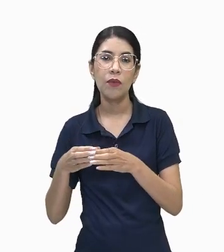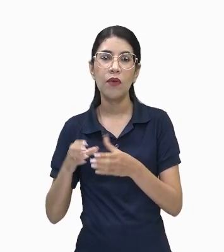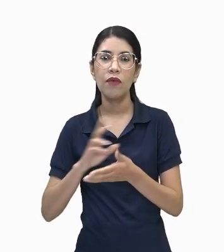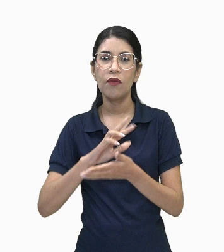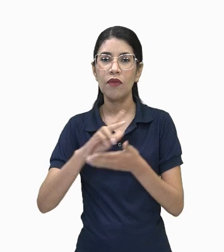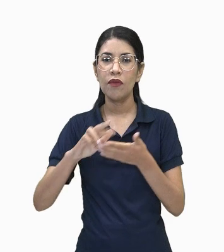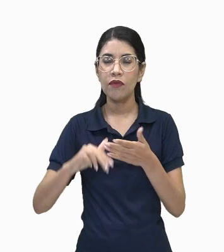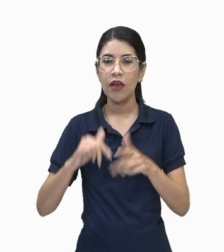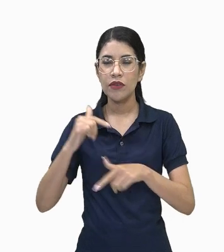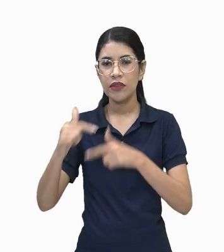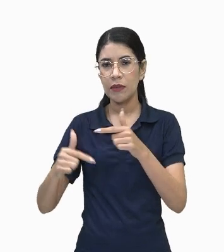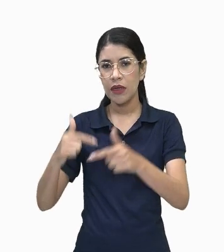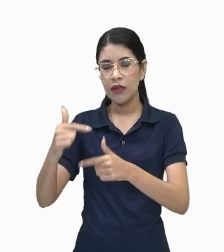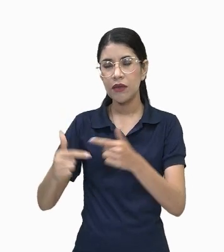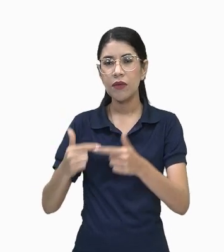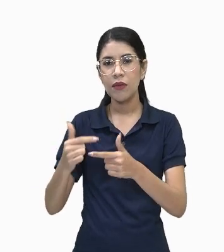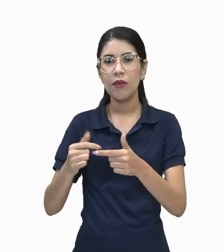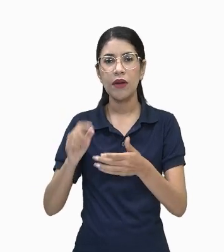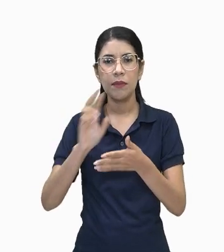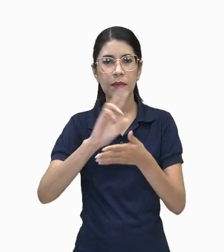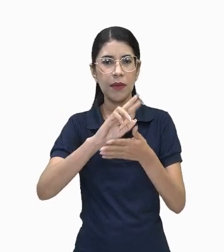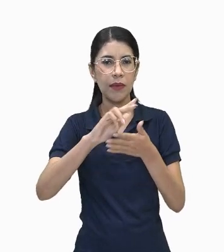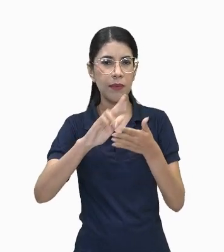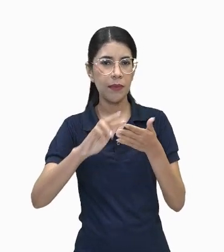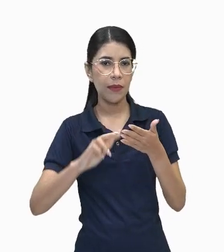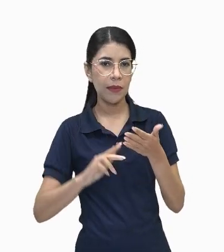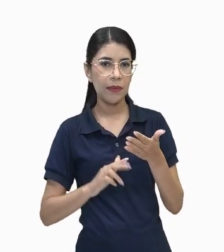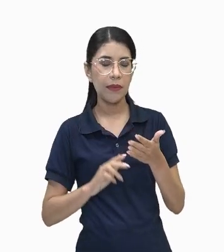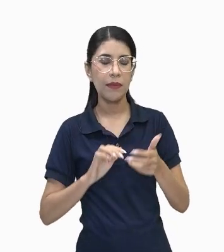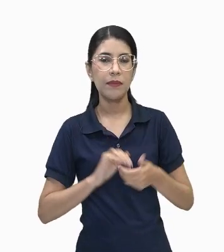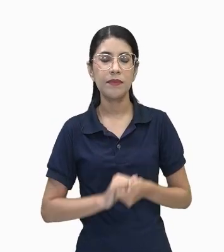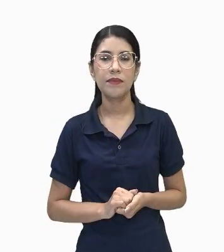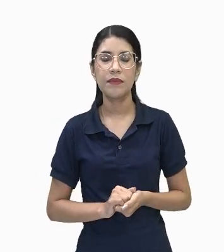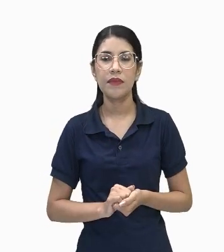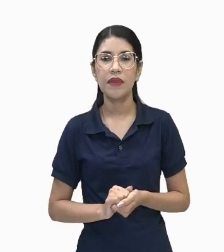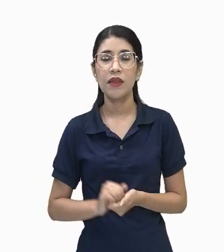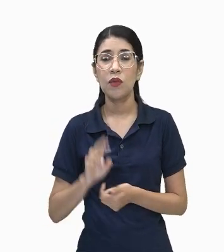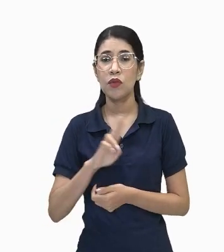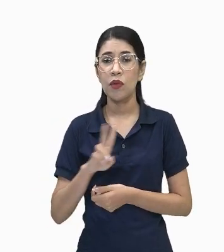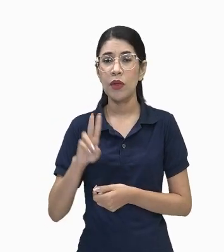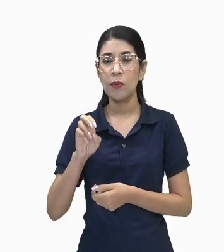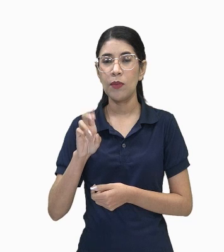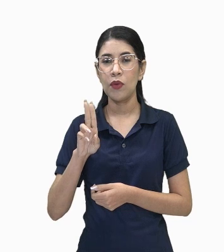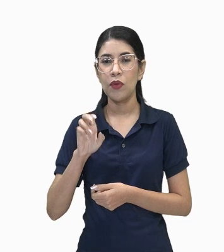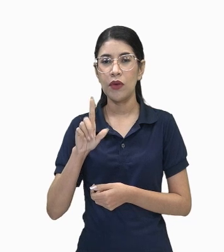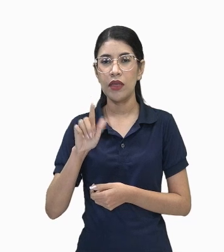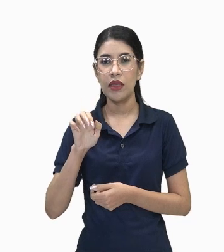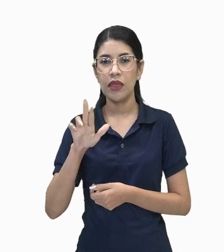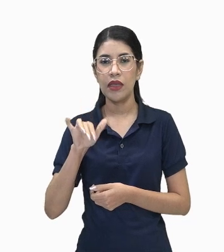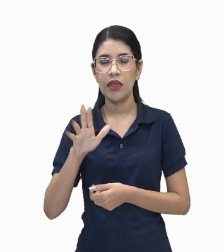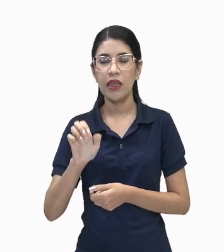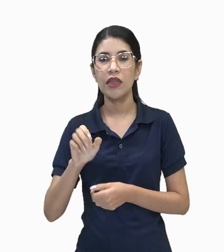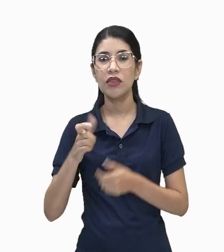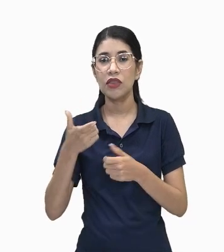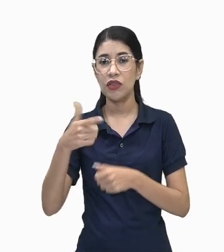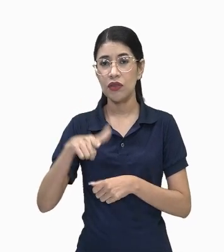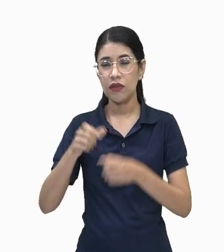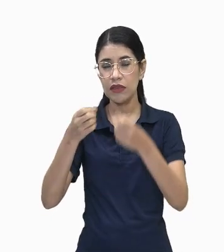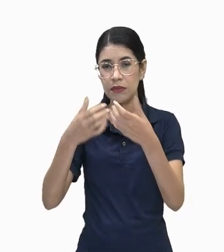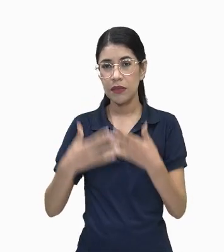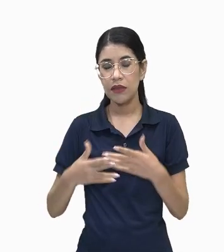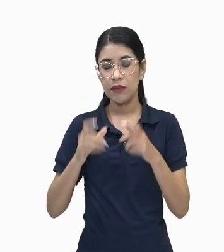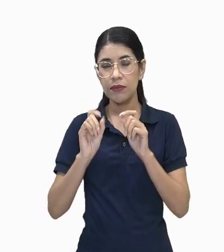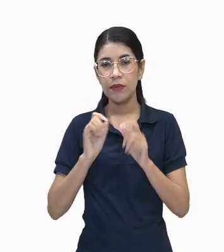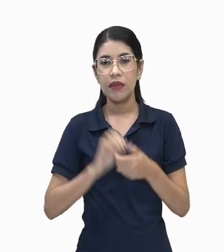alfaiates, sapateiros, artesãos, dentre outros. O nome burguês e burguesia, mais uma vez, derivam